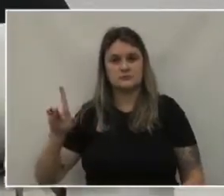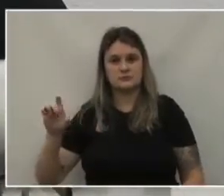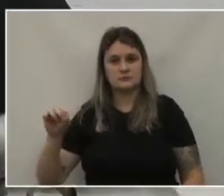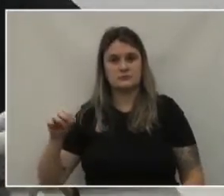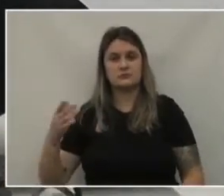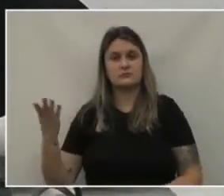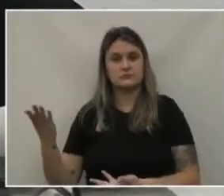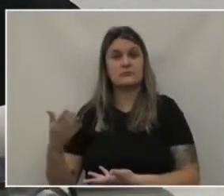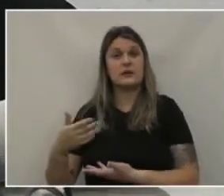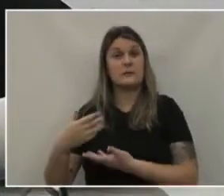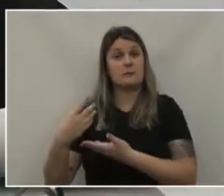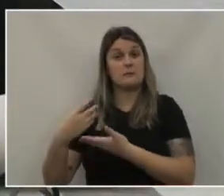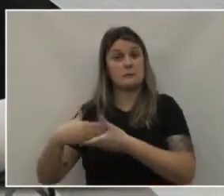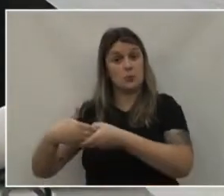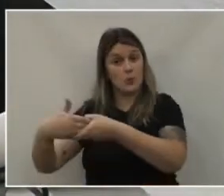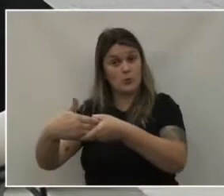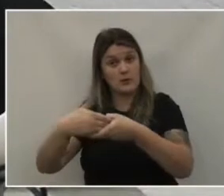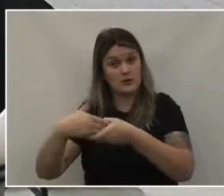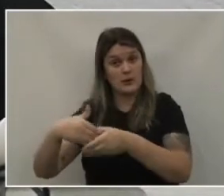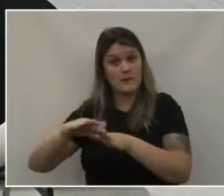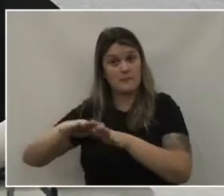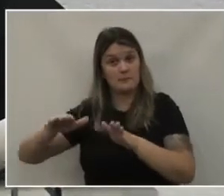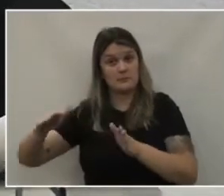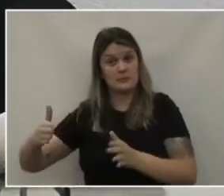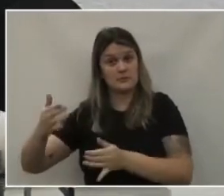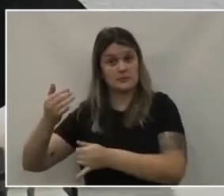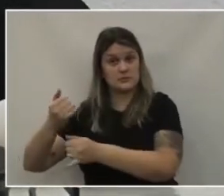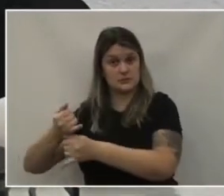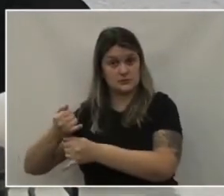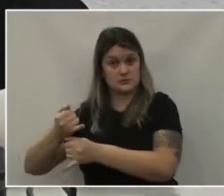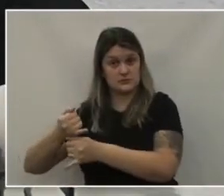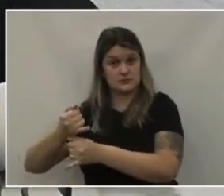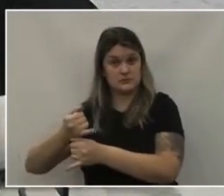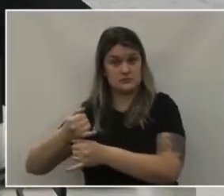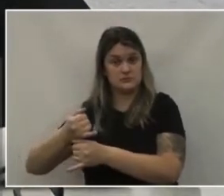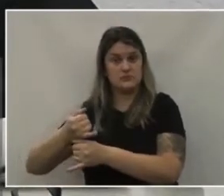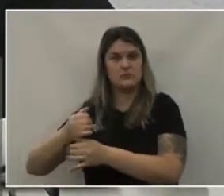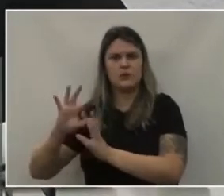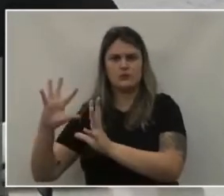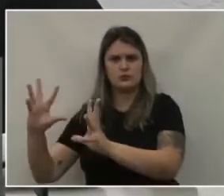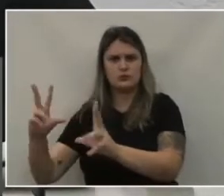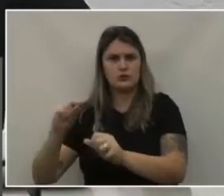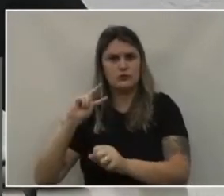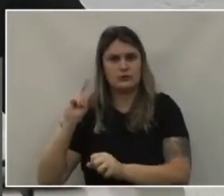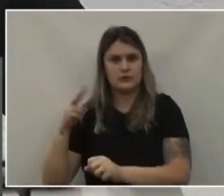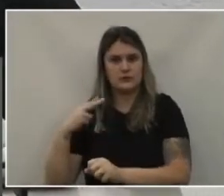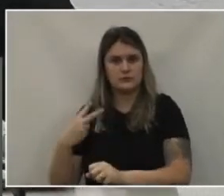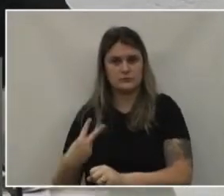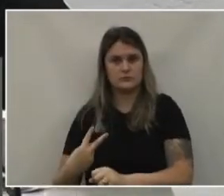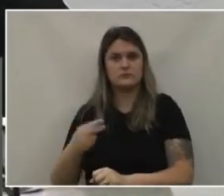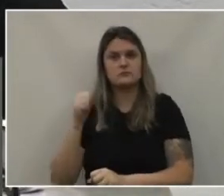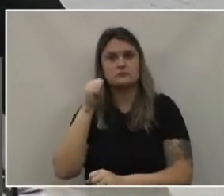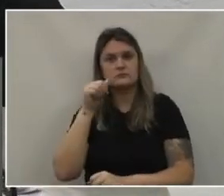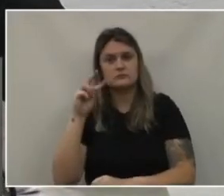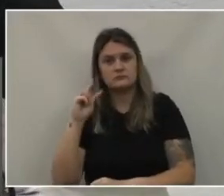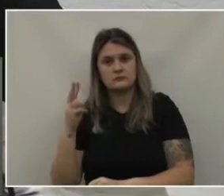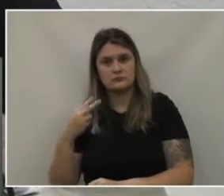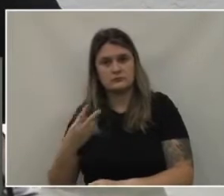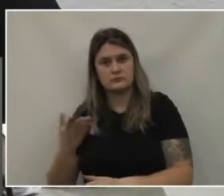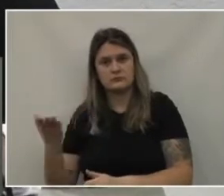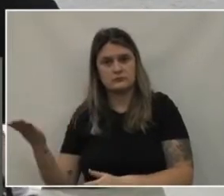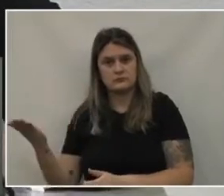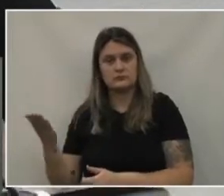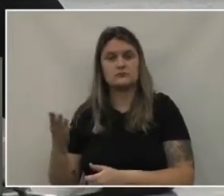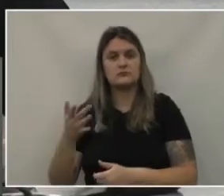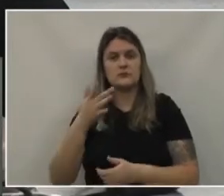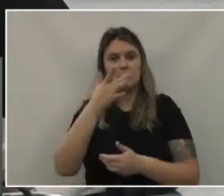Quero cumprimentar os demais membros da mesa diretora, os demais vereadores e vereadora,